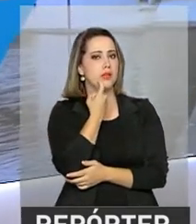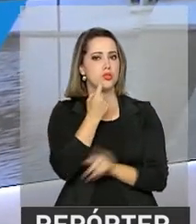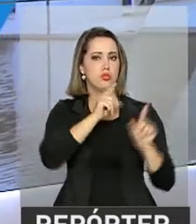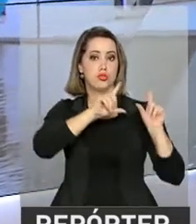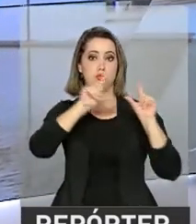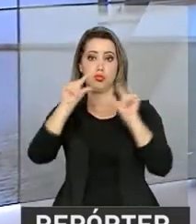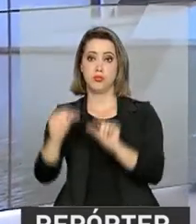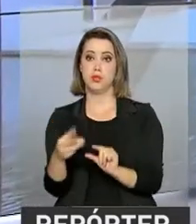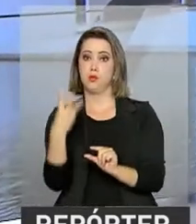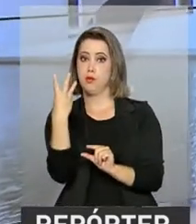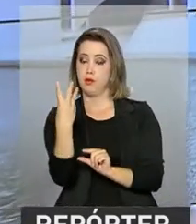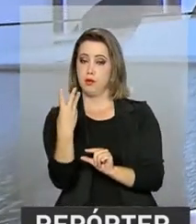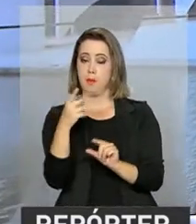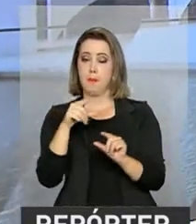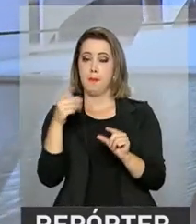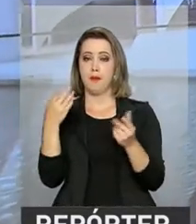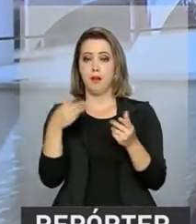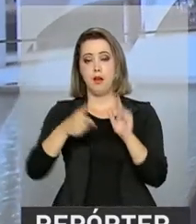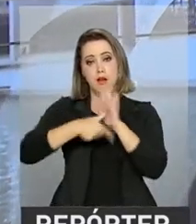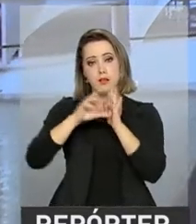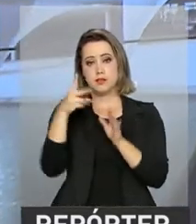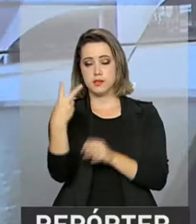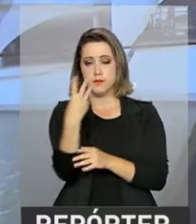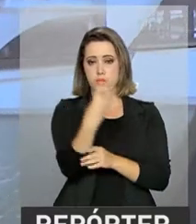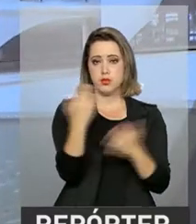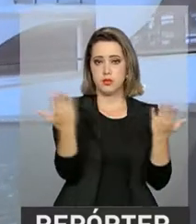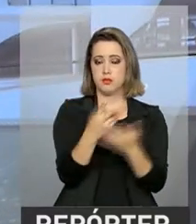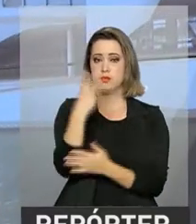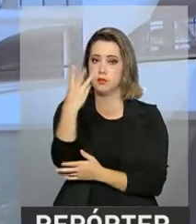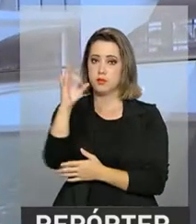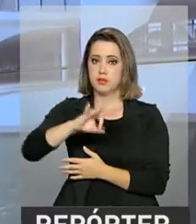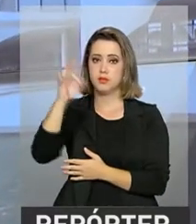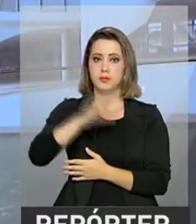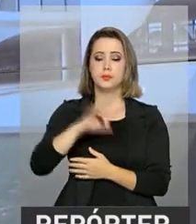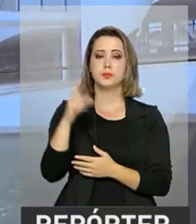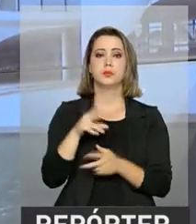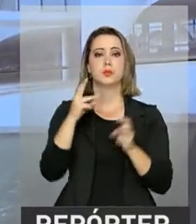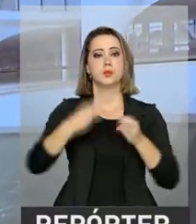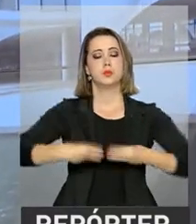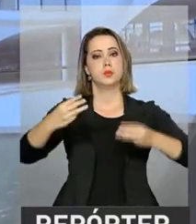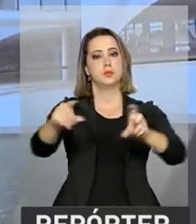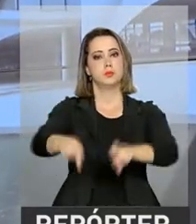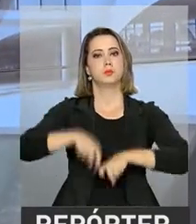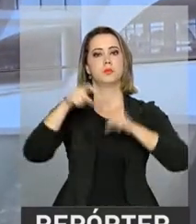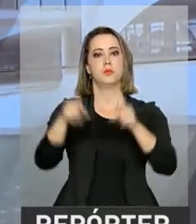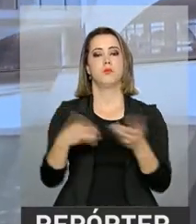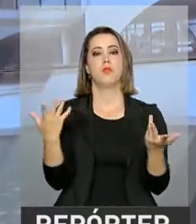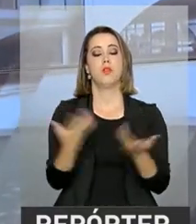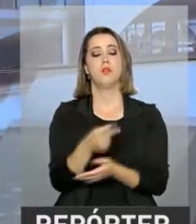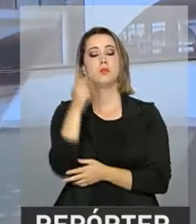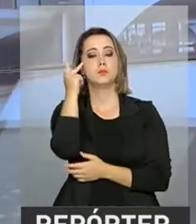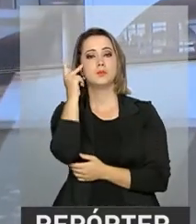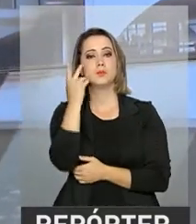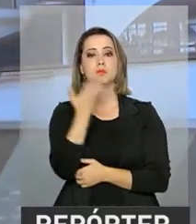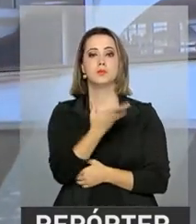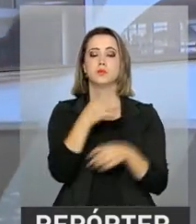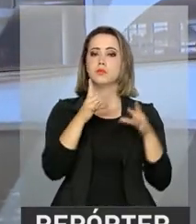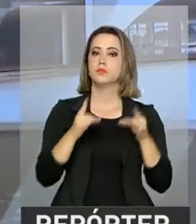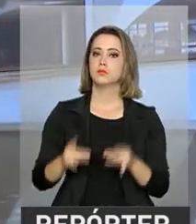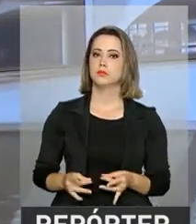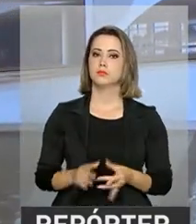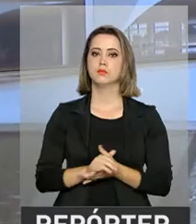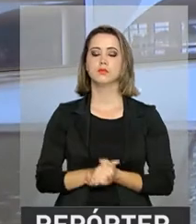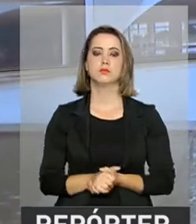23 para 3% em um levantamento realizado pelo ministério da agricultura de são paulo josé luiz filho traz as informações